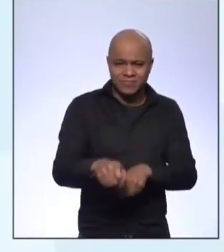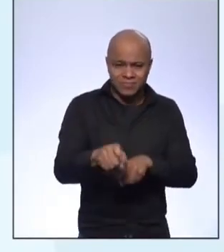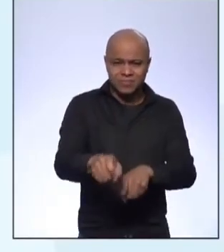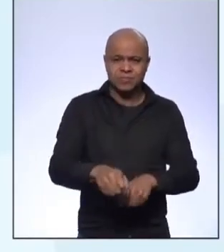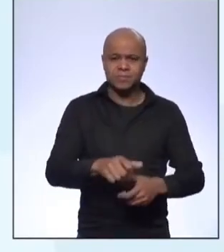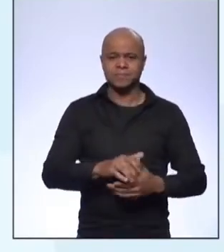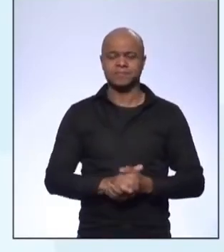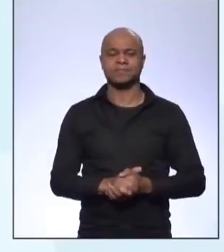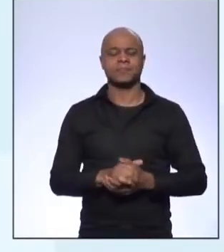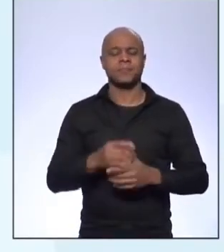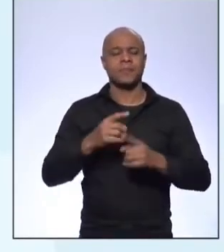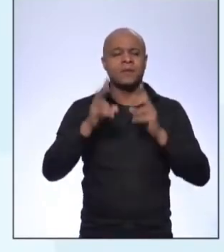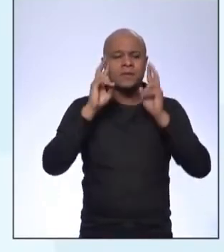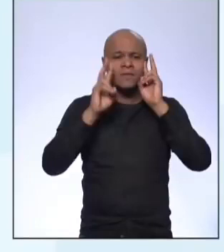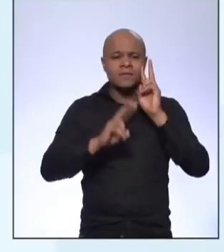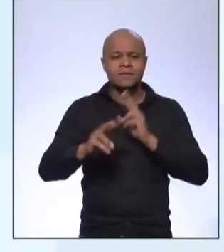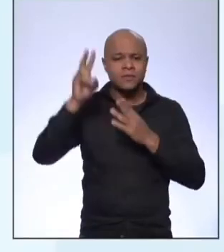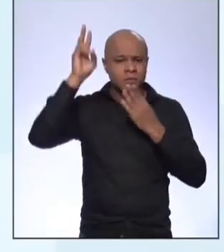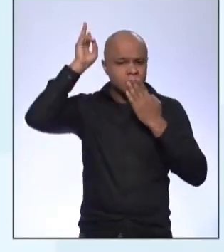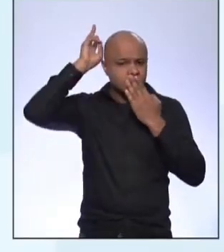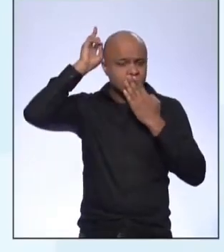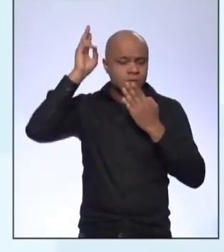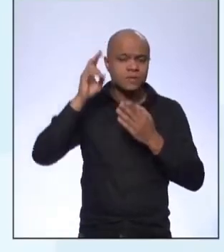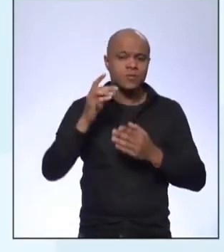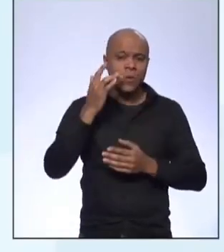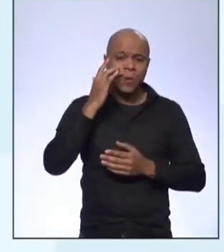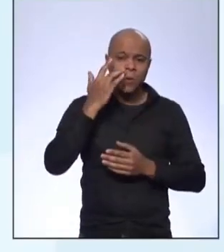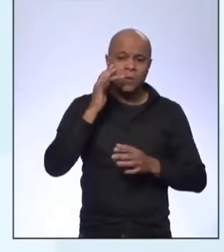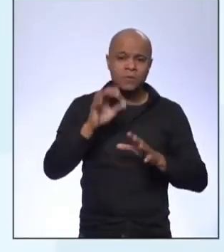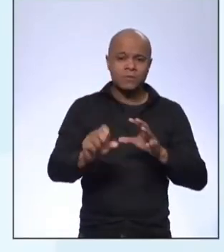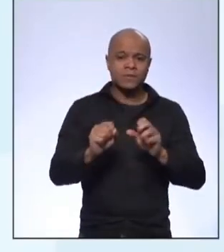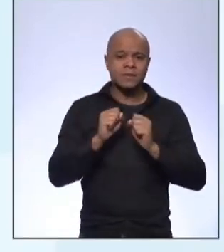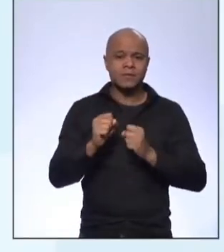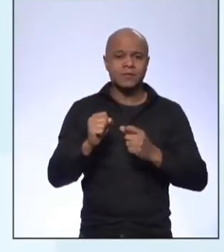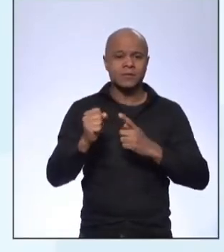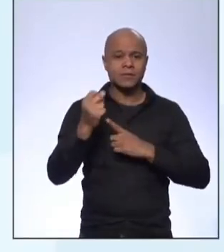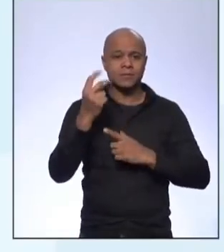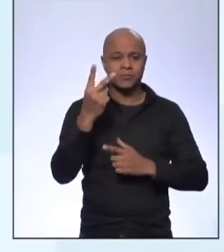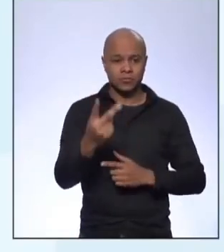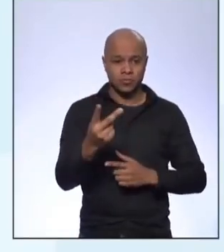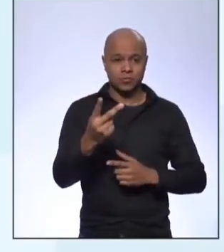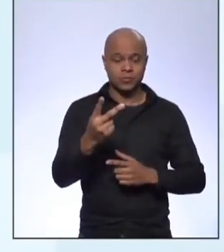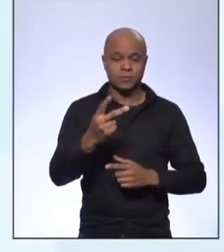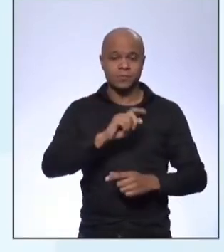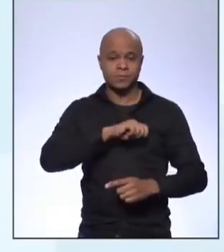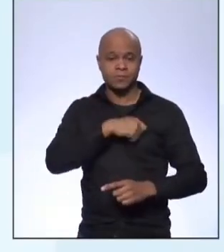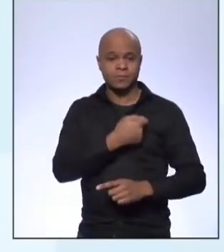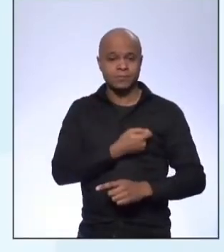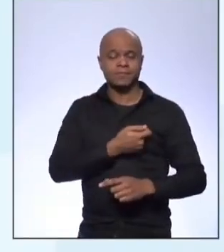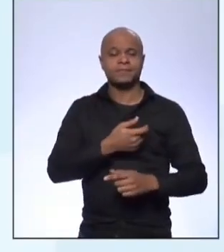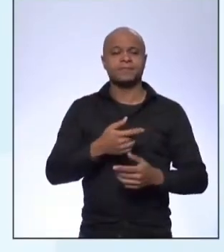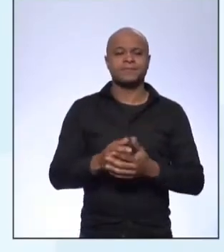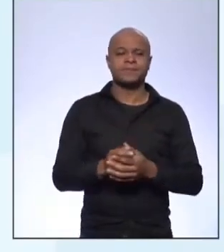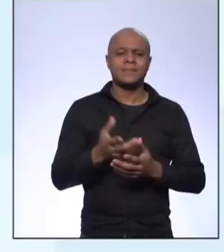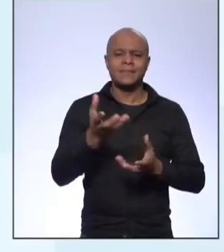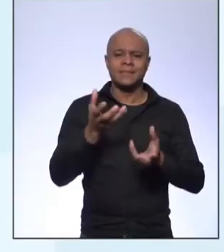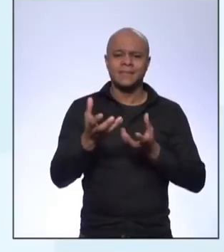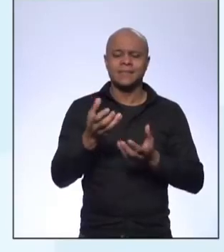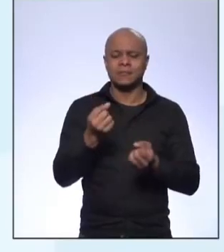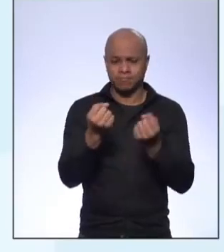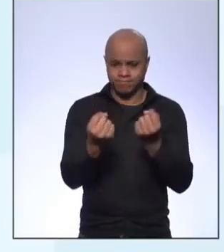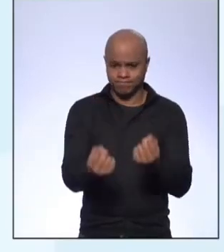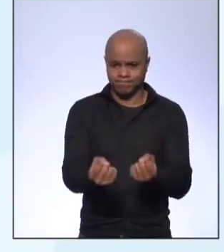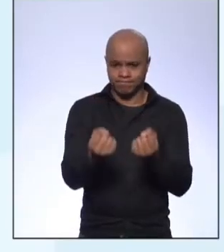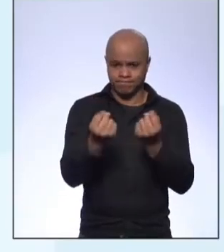cena? Um indígena minerou o ouro e nós temos aí 2 espanhóis que estão justamente fazendo a